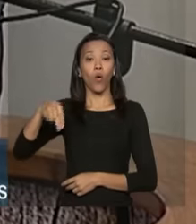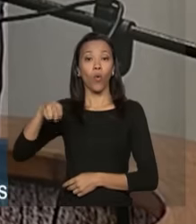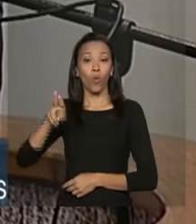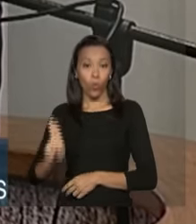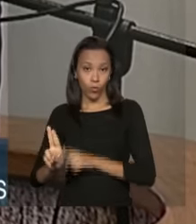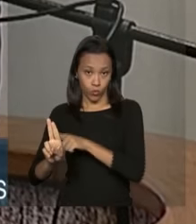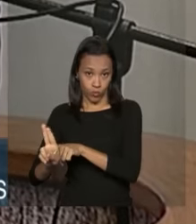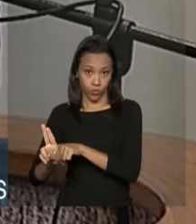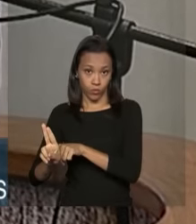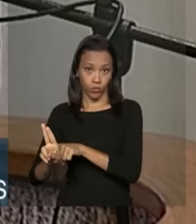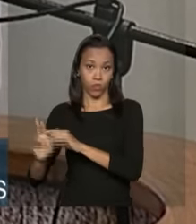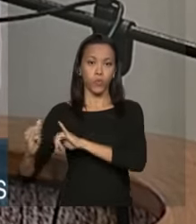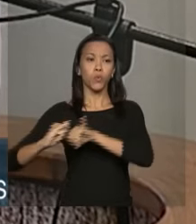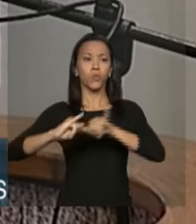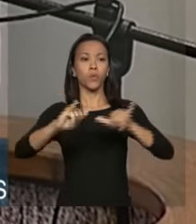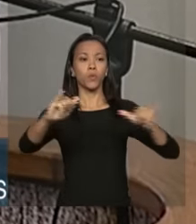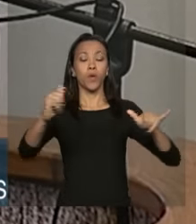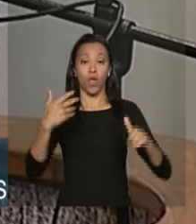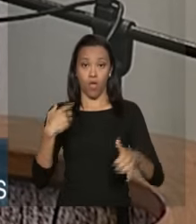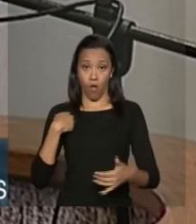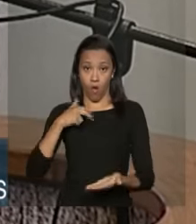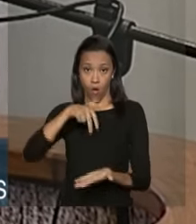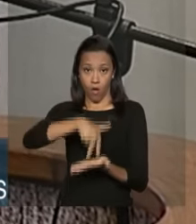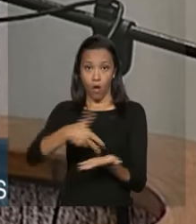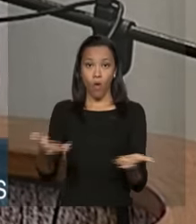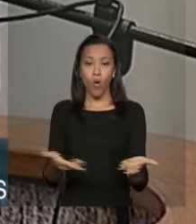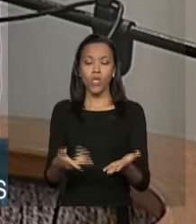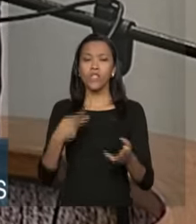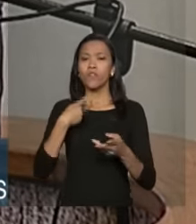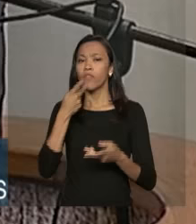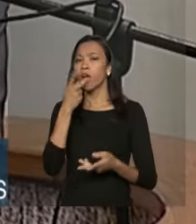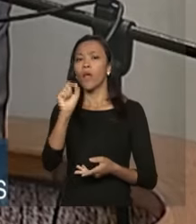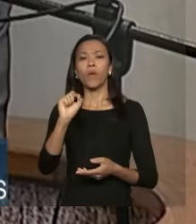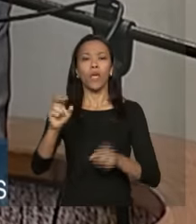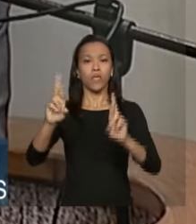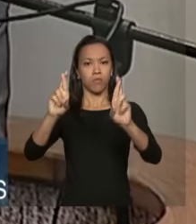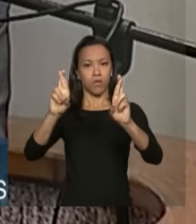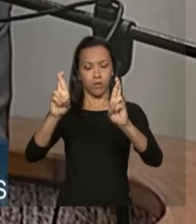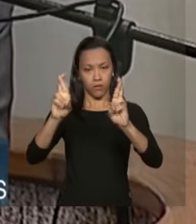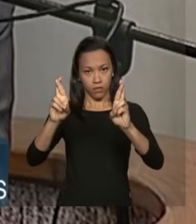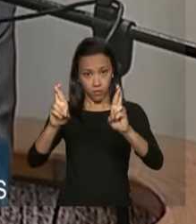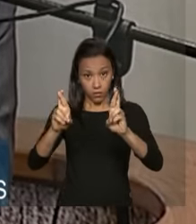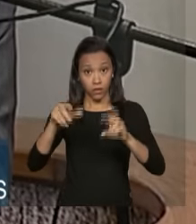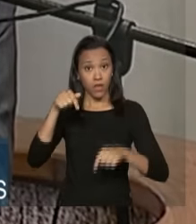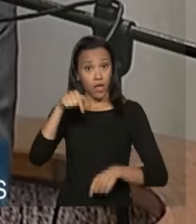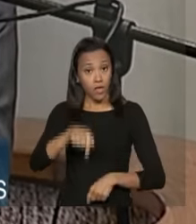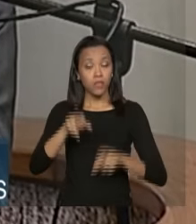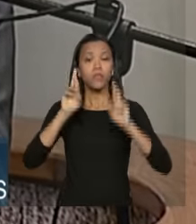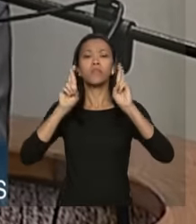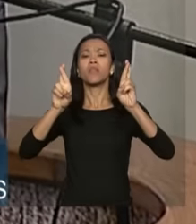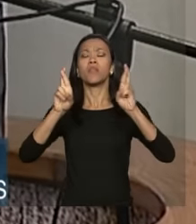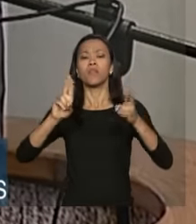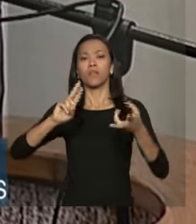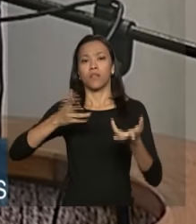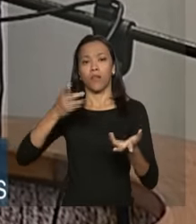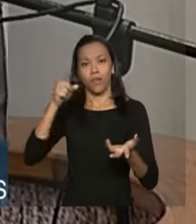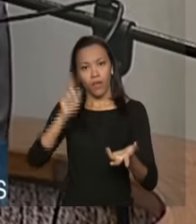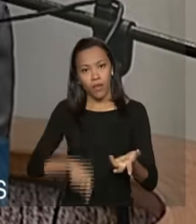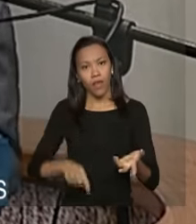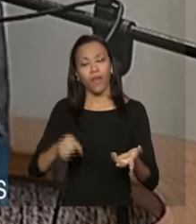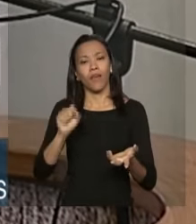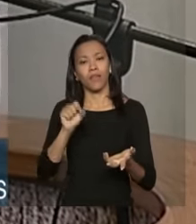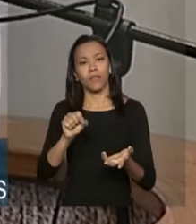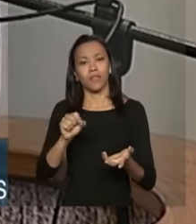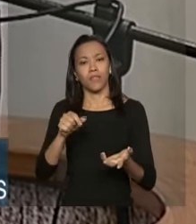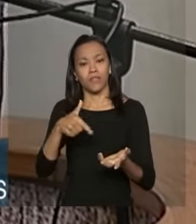aqui para trazer uma mensagem de esperança essa Esperança simbolizada representada nas